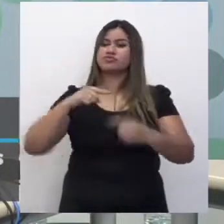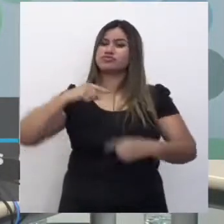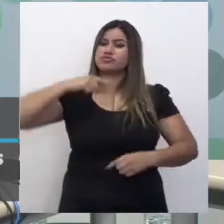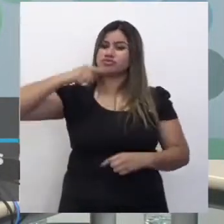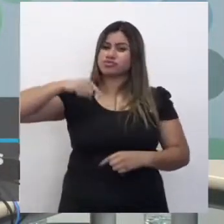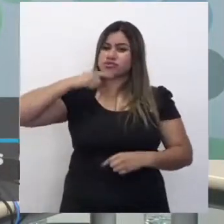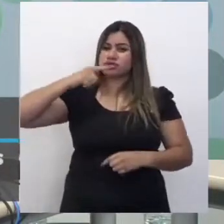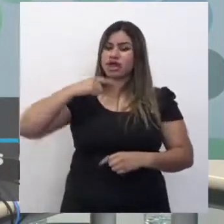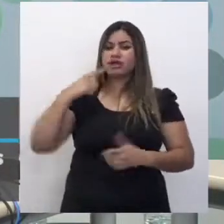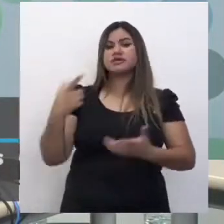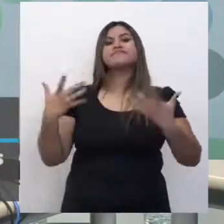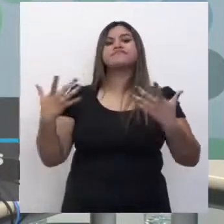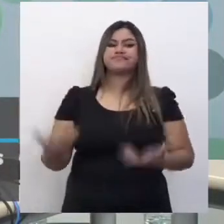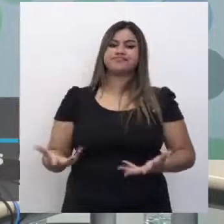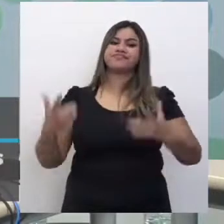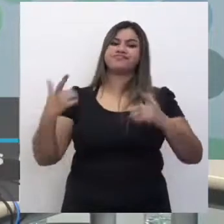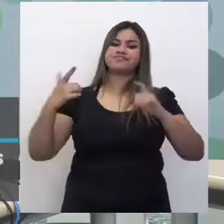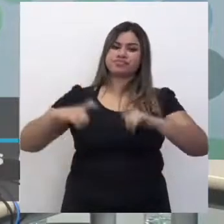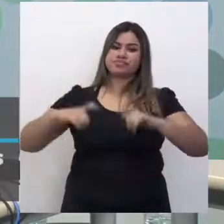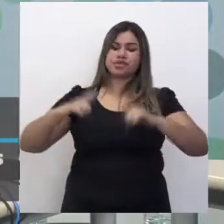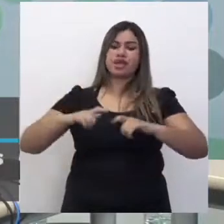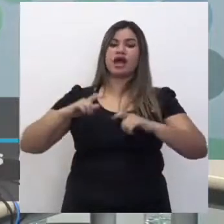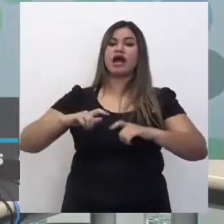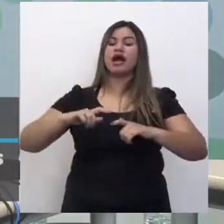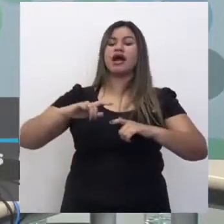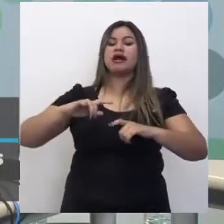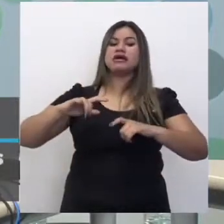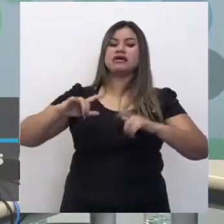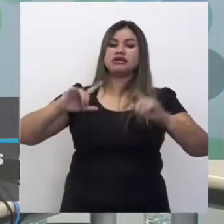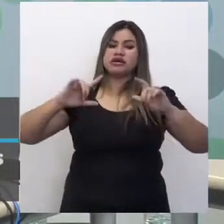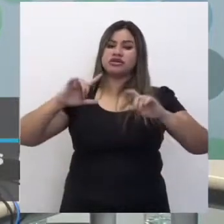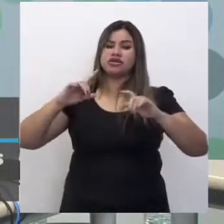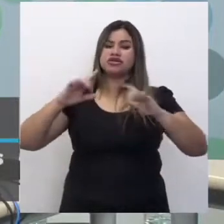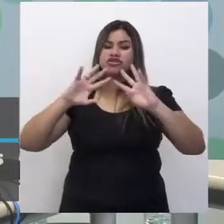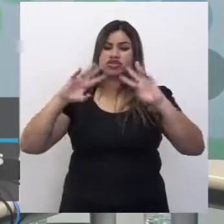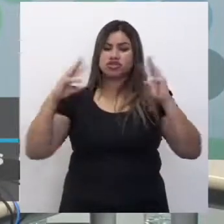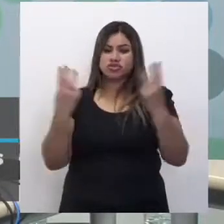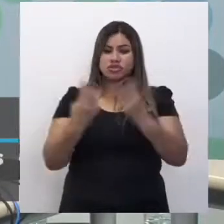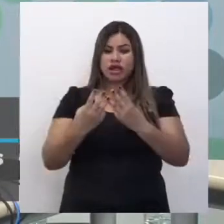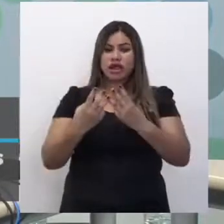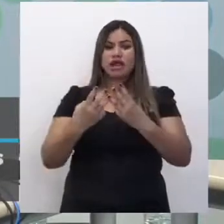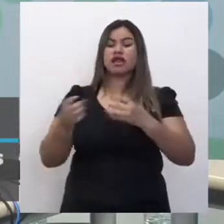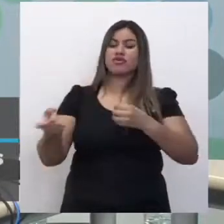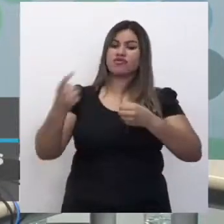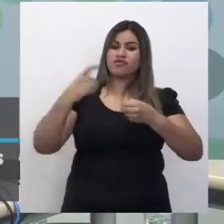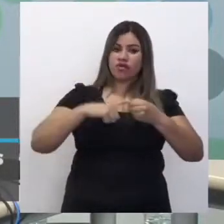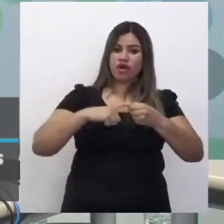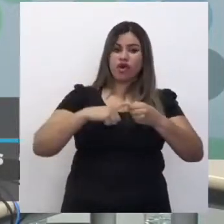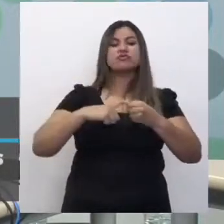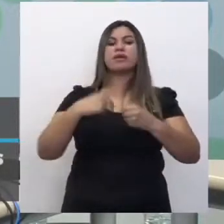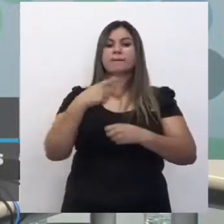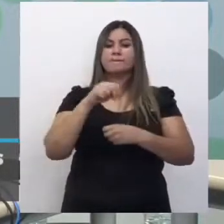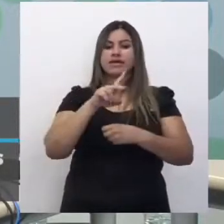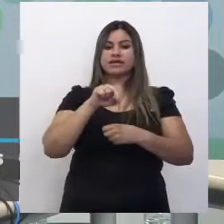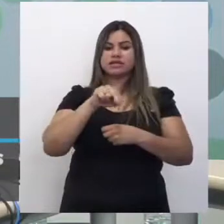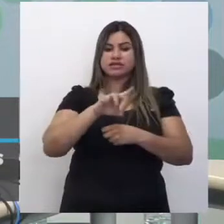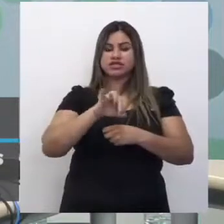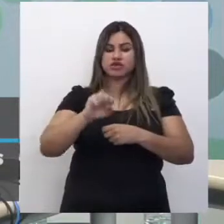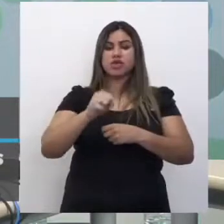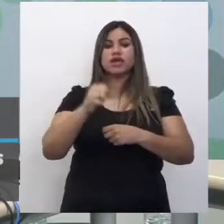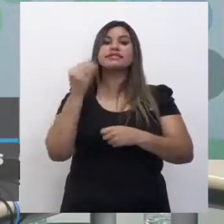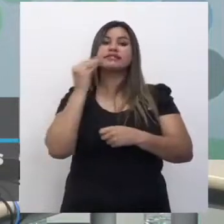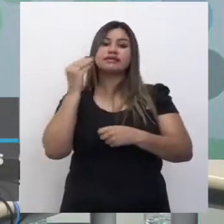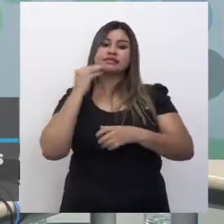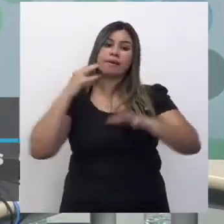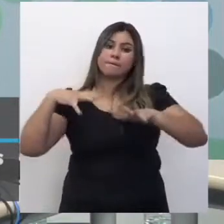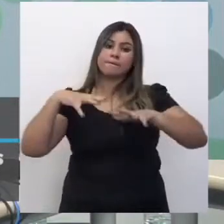lá em Jerusalém, a gente volta as nossas forças para a Península Ibérica para tomar esta península das mãos dos muçulmanos que